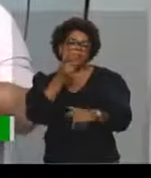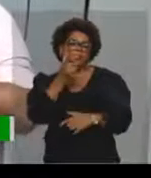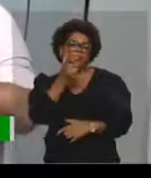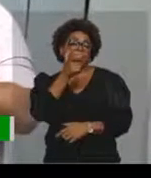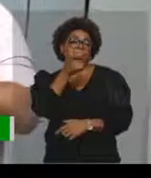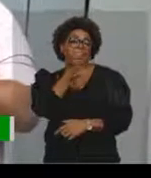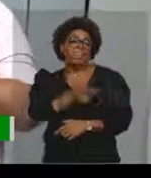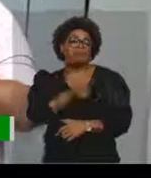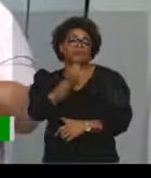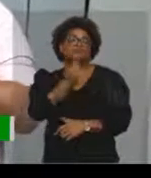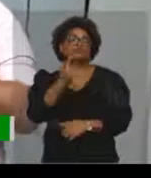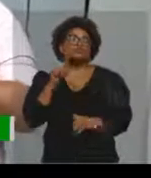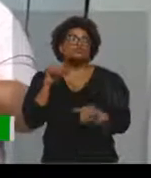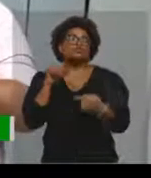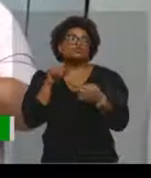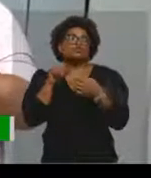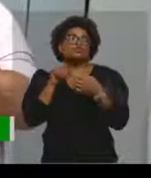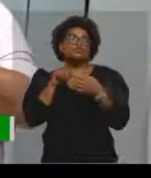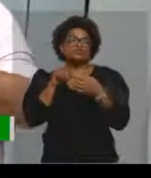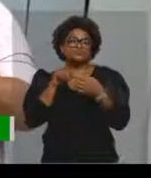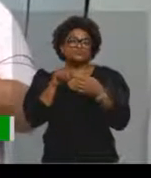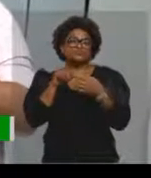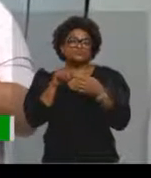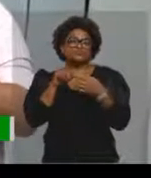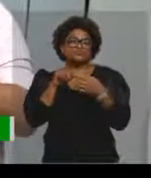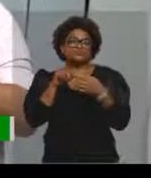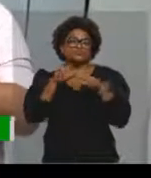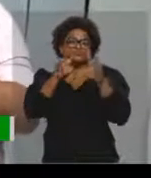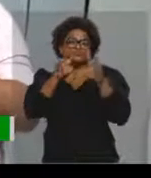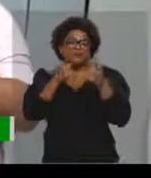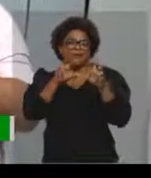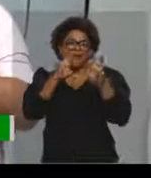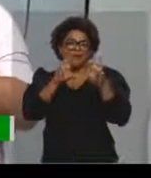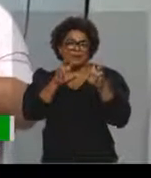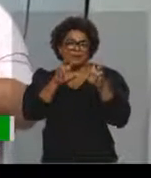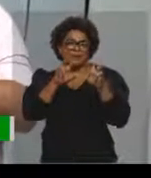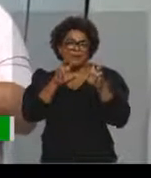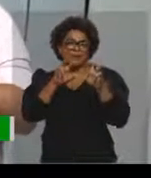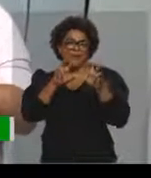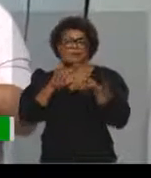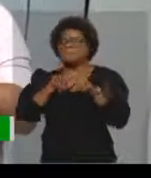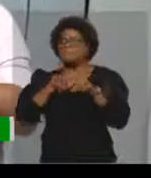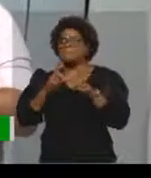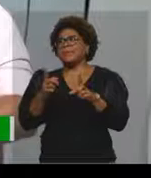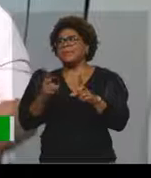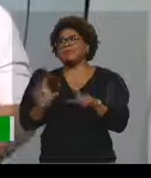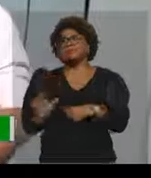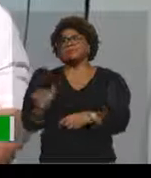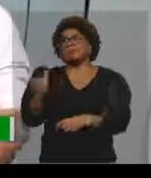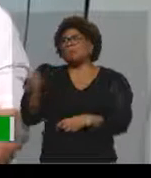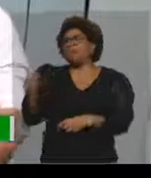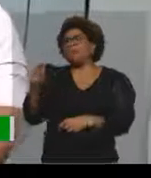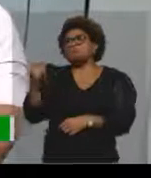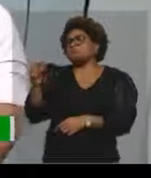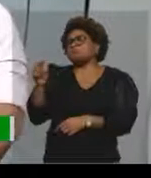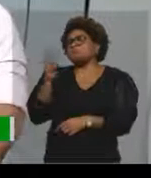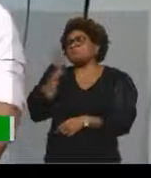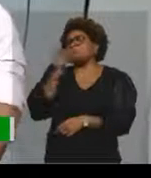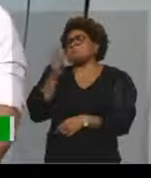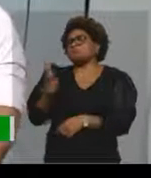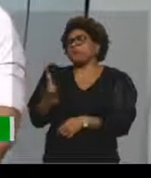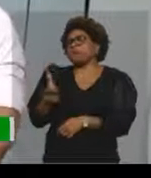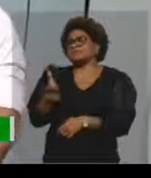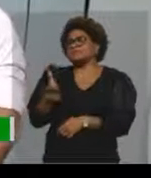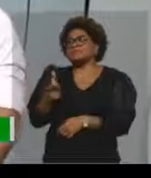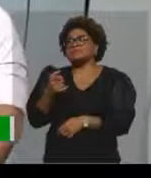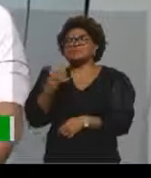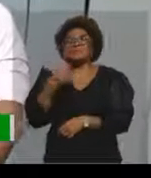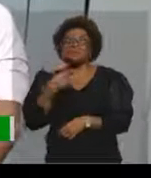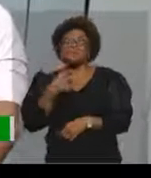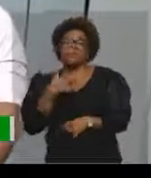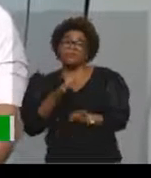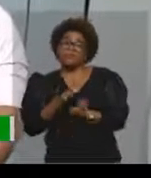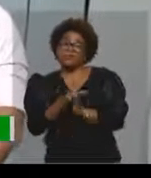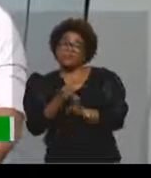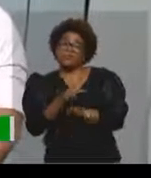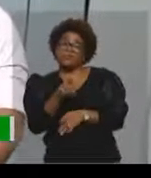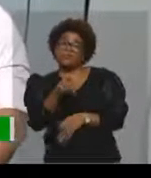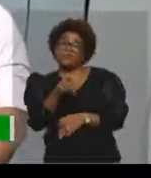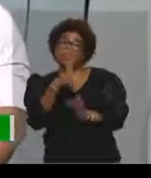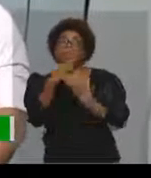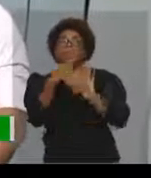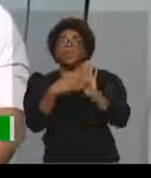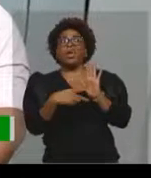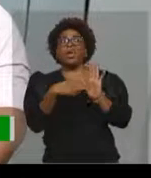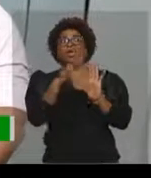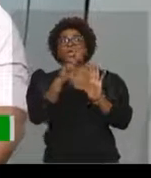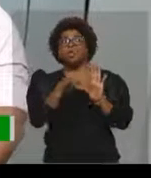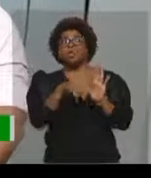um tema B. E aí, se eu te oriento, por exemplo, a ler um livro de um tema que você não se interessa,